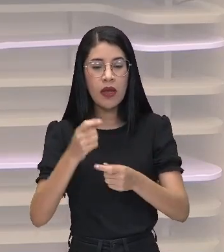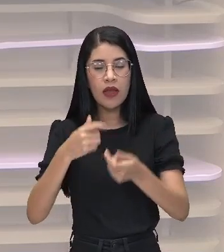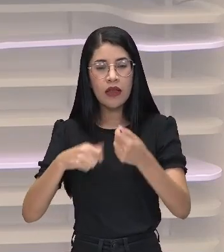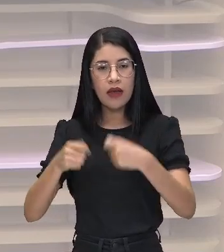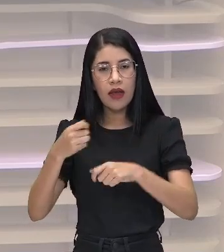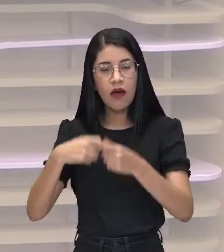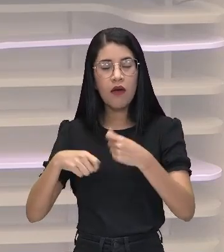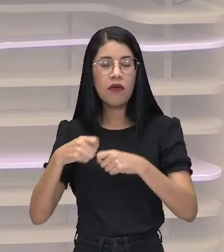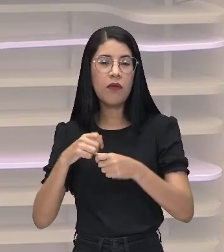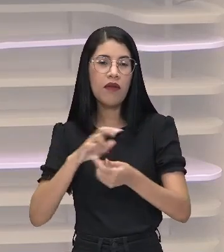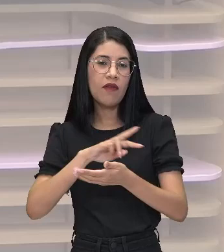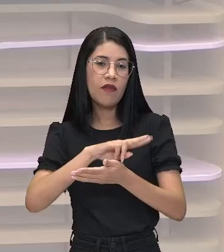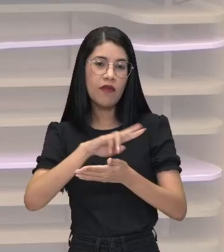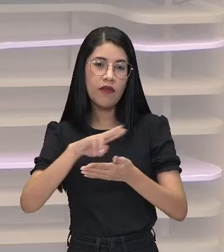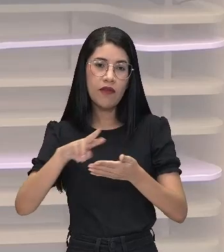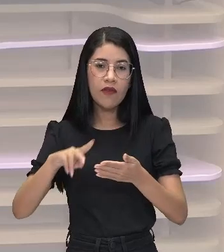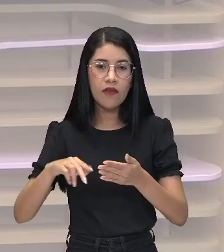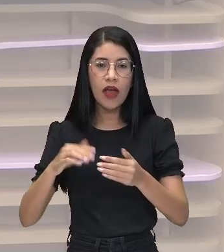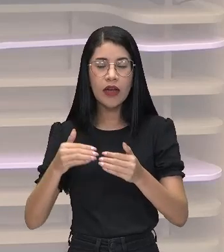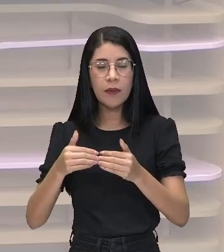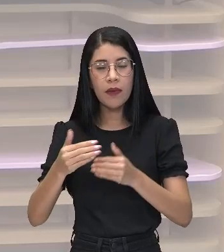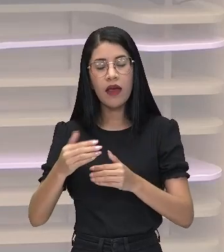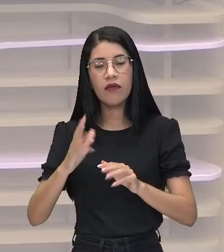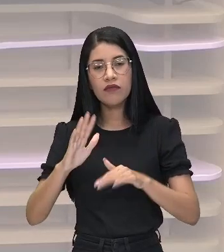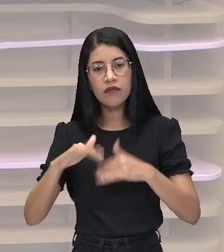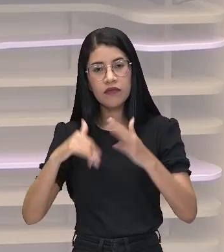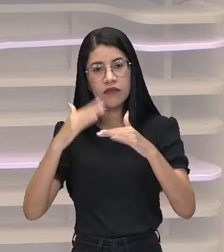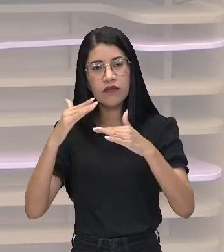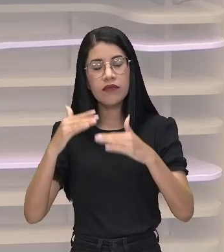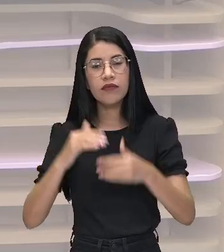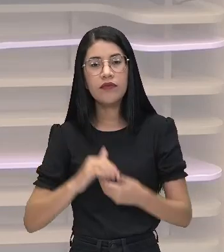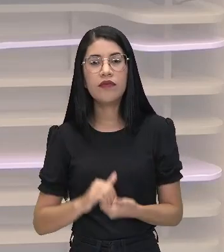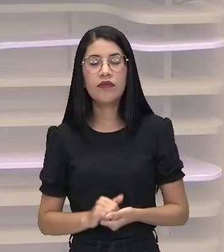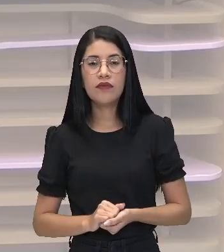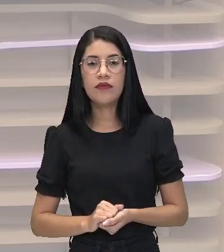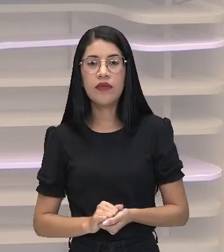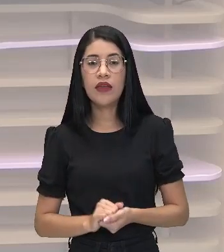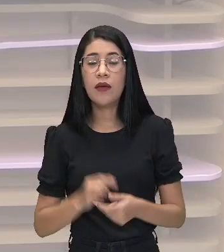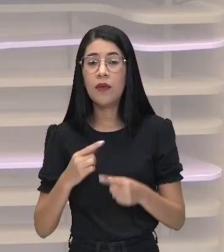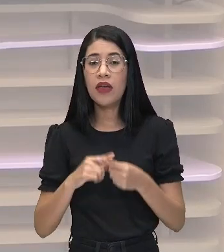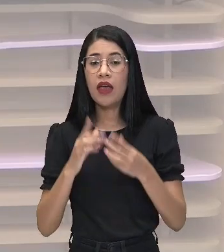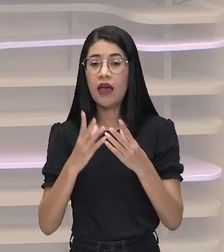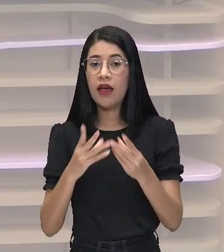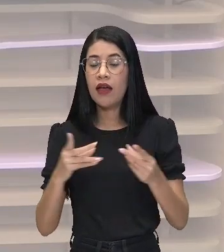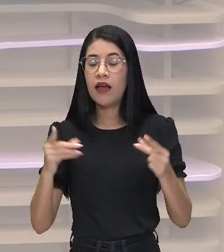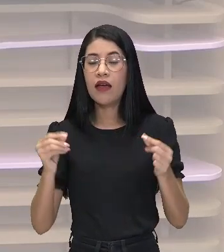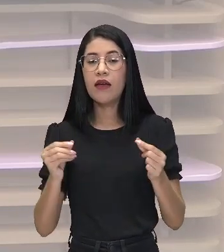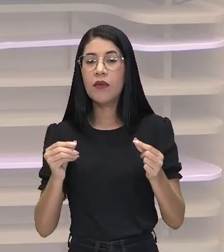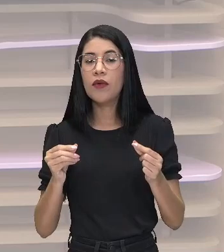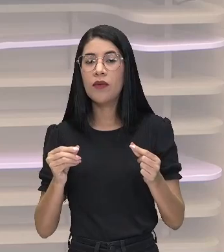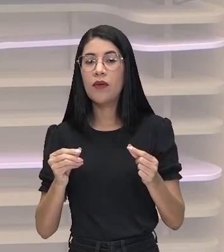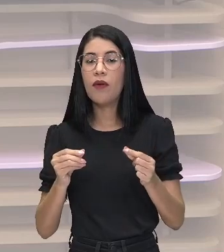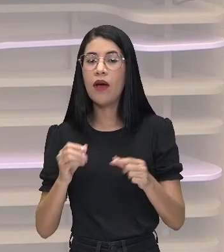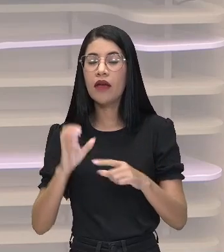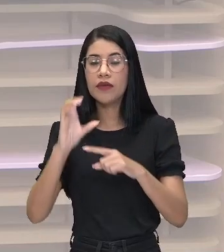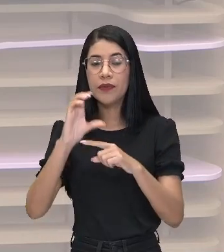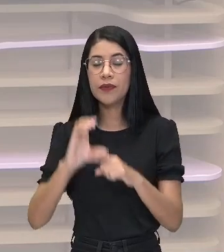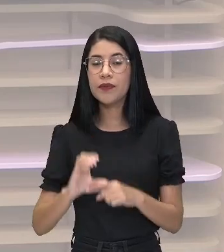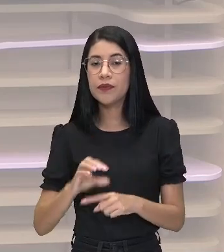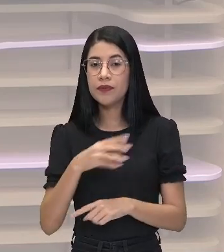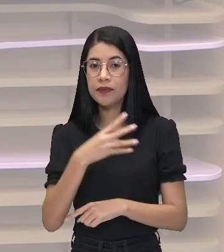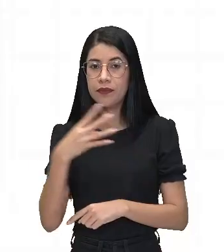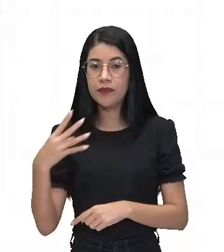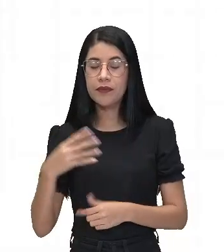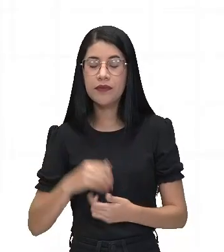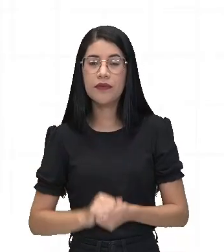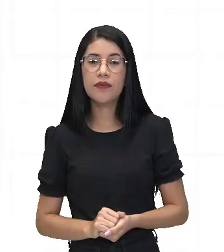se desenvolver a partir daí, né, após a extinção ali das capitanias hereditárias. Aí nós temos